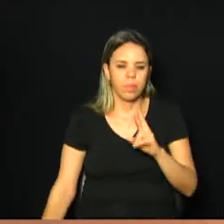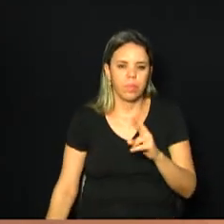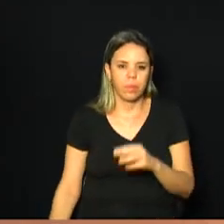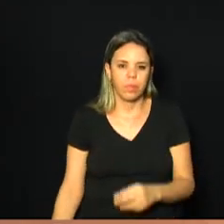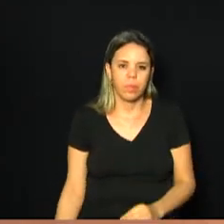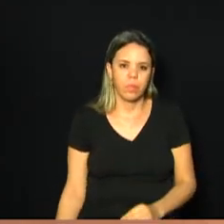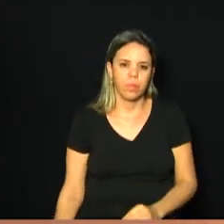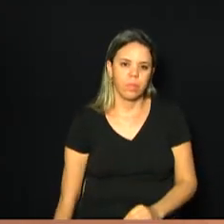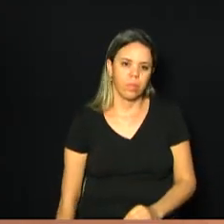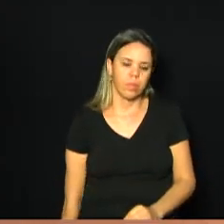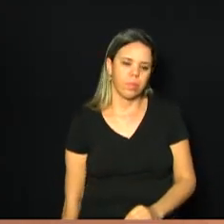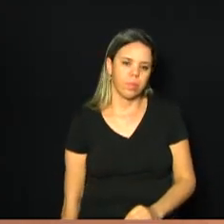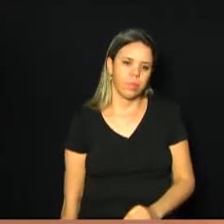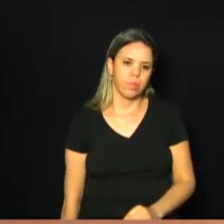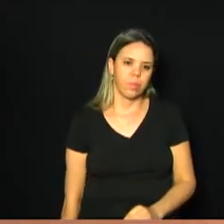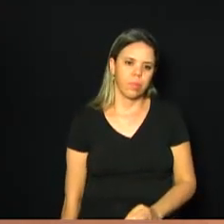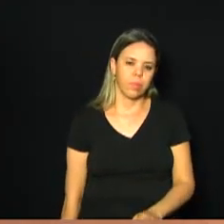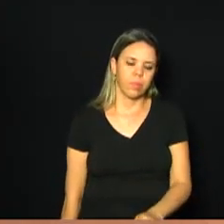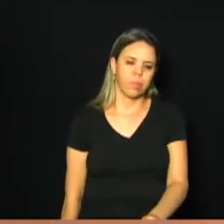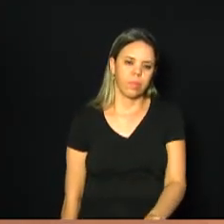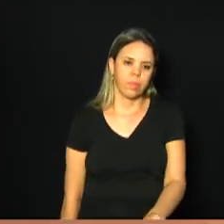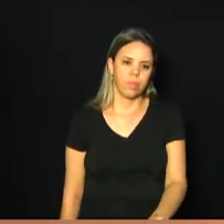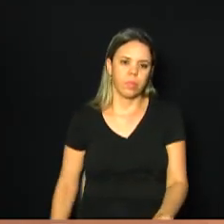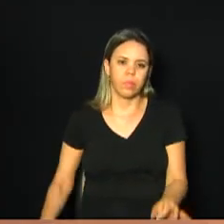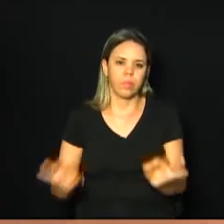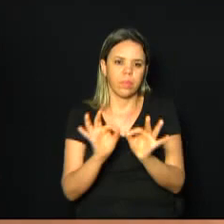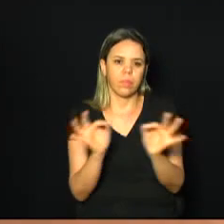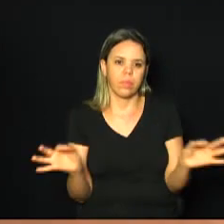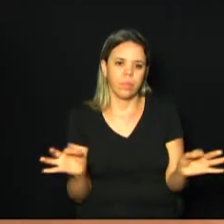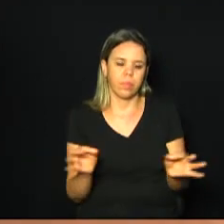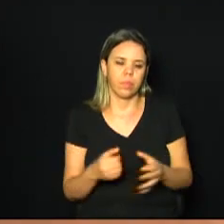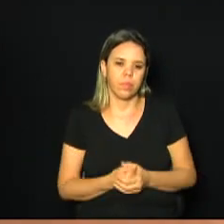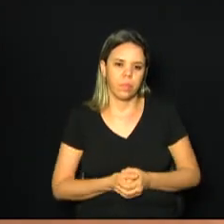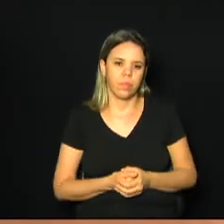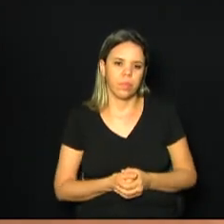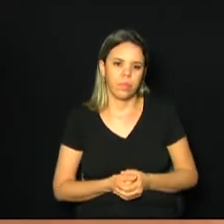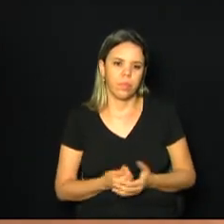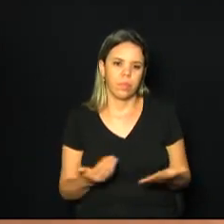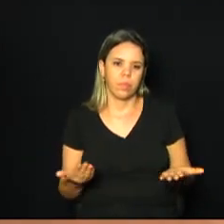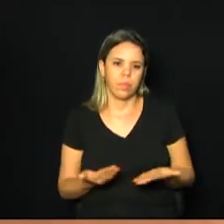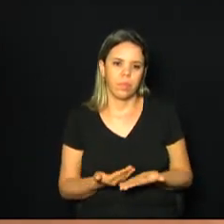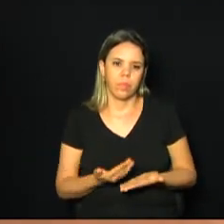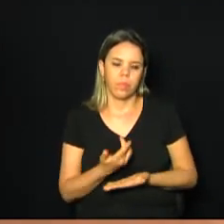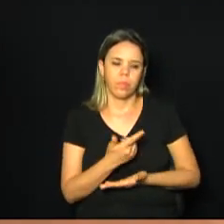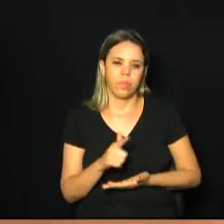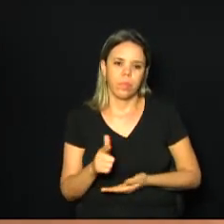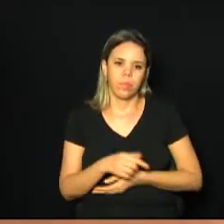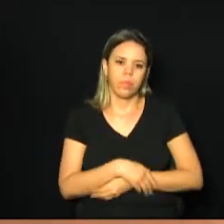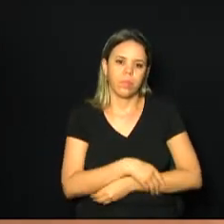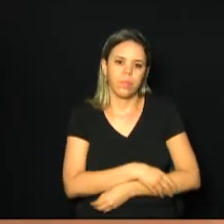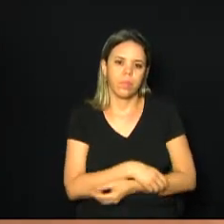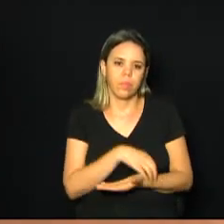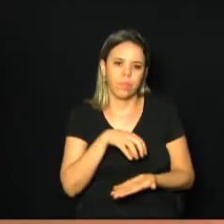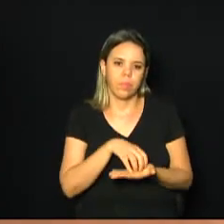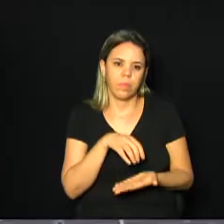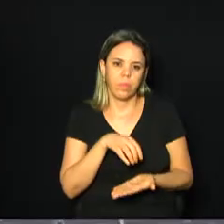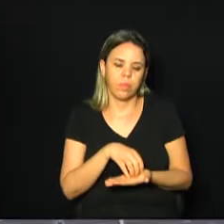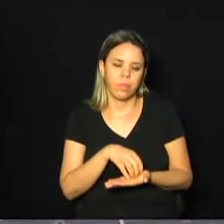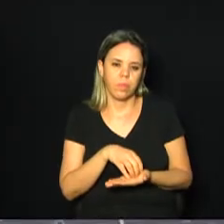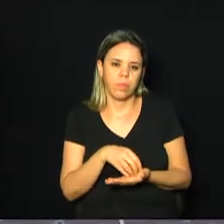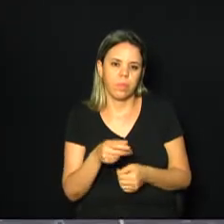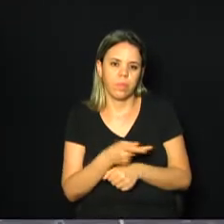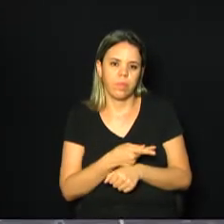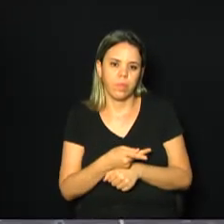Adriana. Isso aqui vai ser uma coisa bem simples de fazer. Hoje não tem um órgão para onde ela se